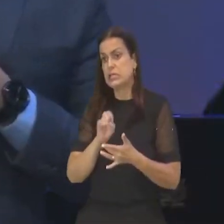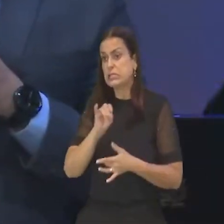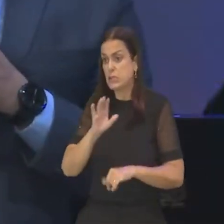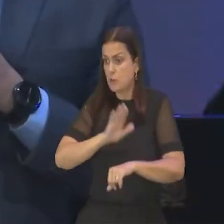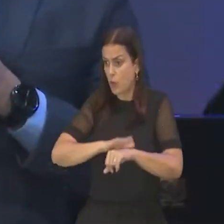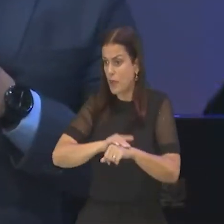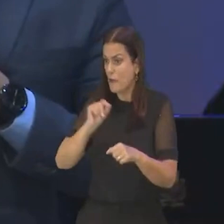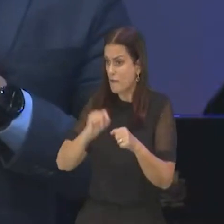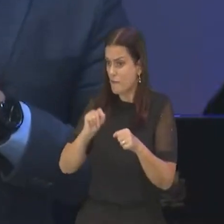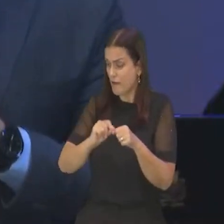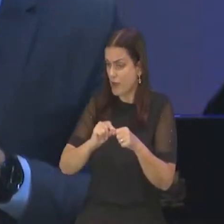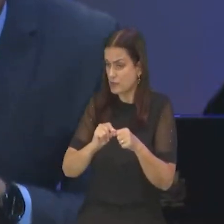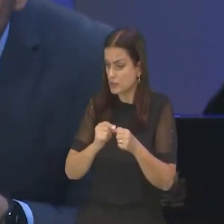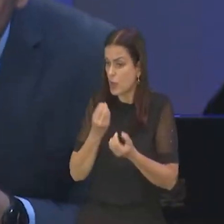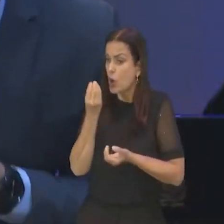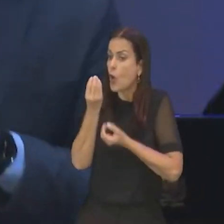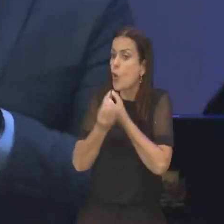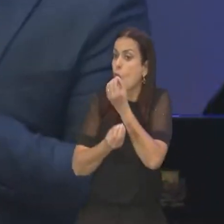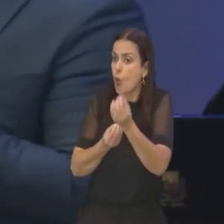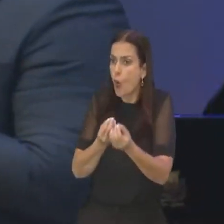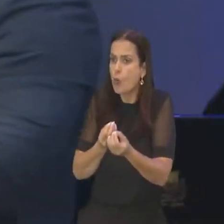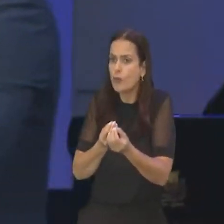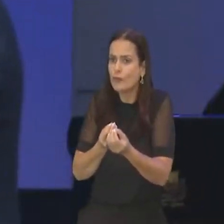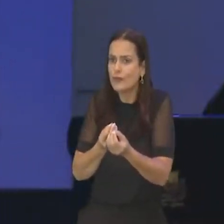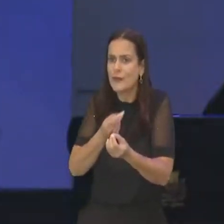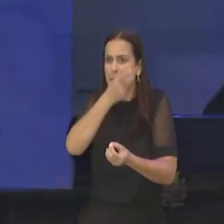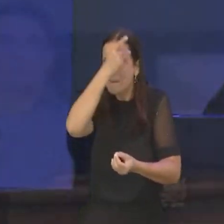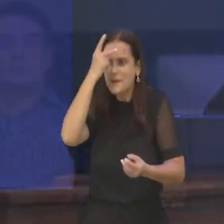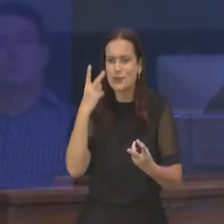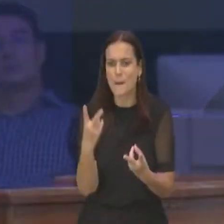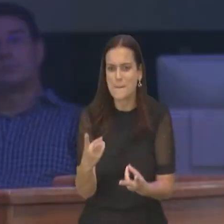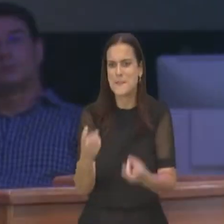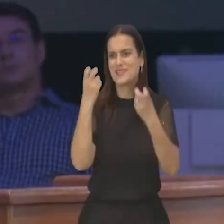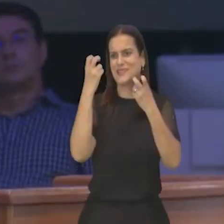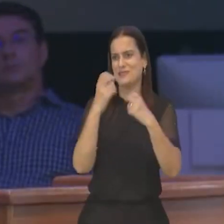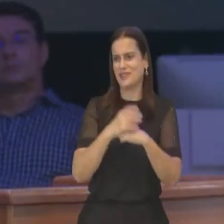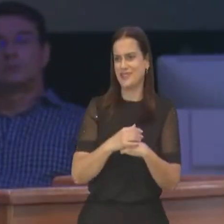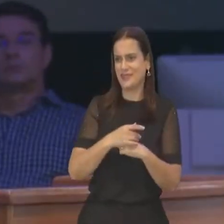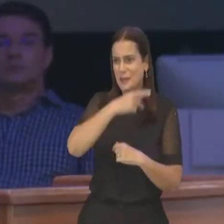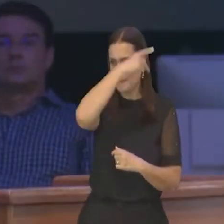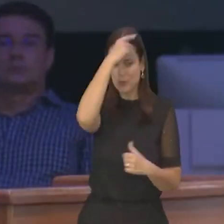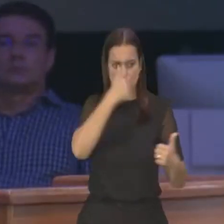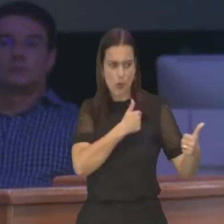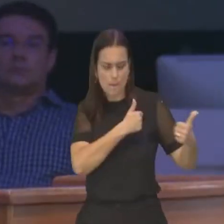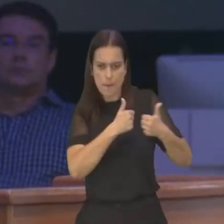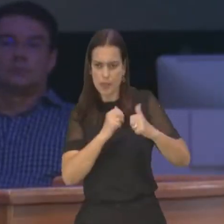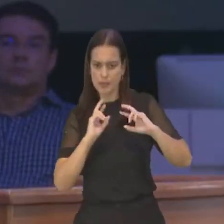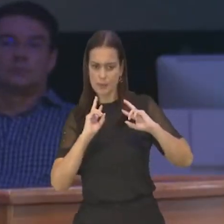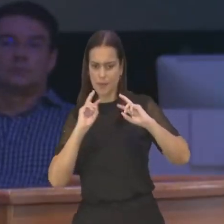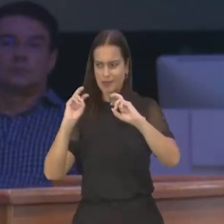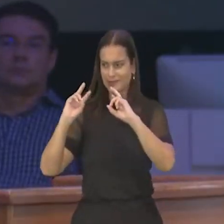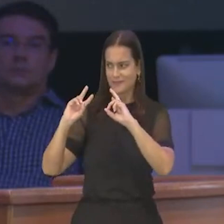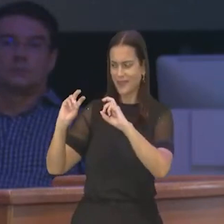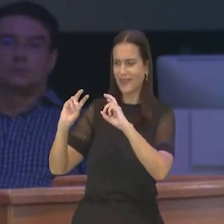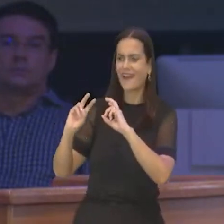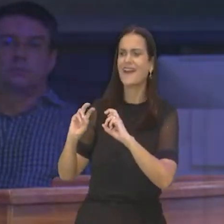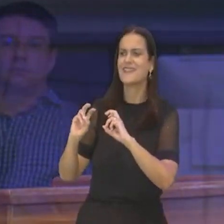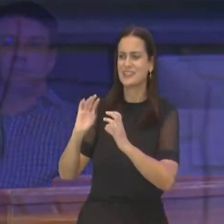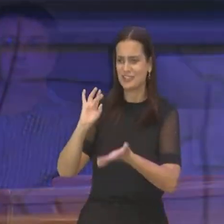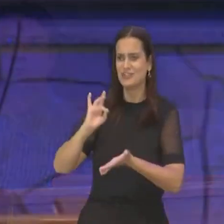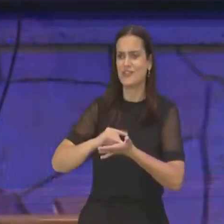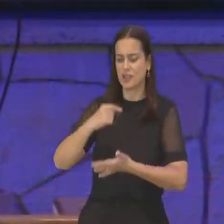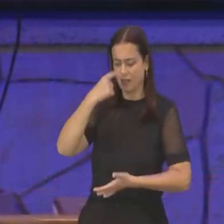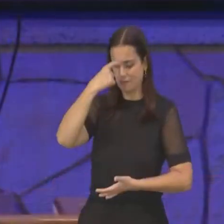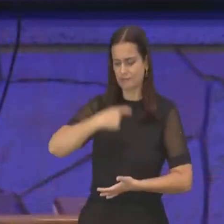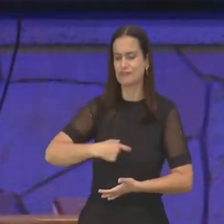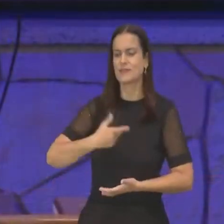fazemos isso, fazemos de forma tangível, porque as pessoas que estão ao nosso redor, irão perceber que verdadeiramente